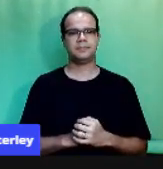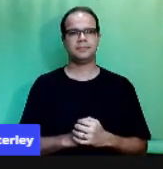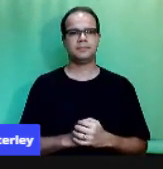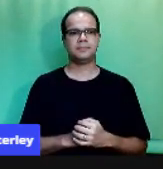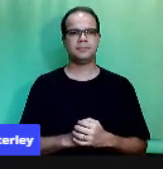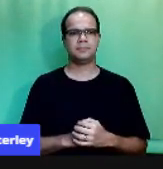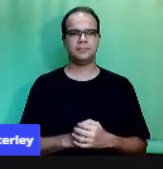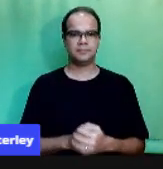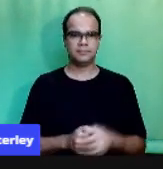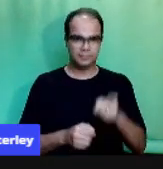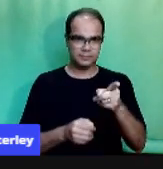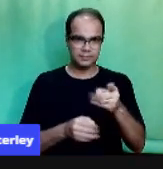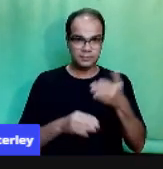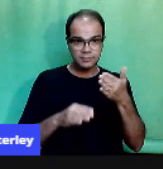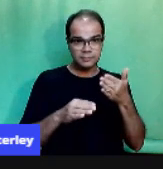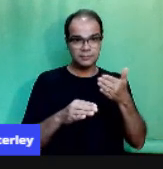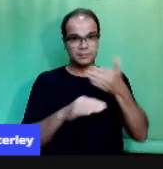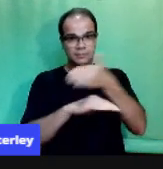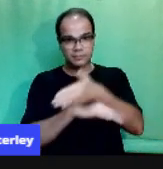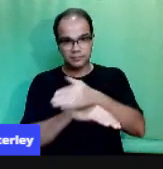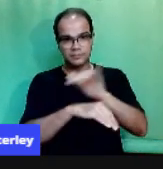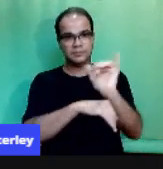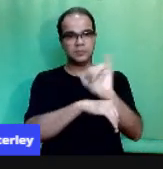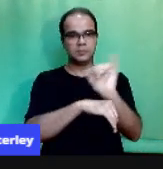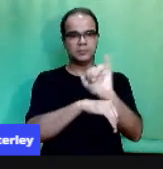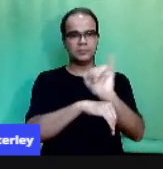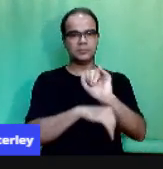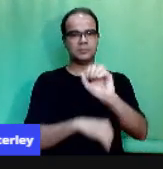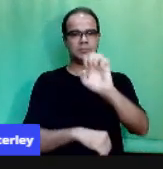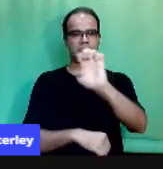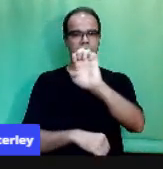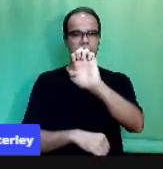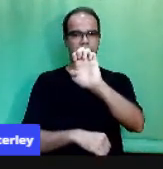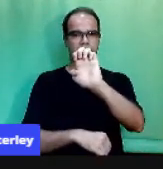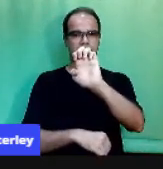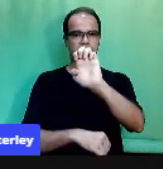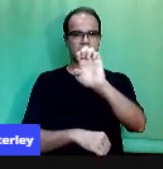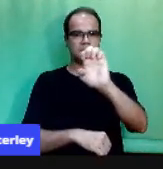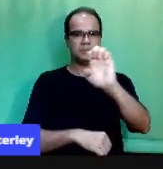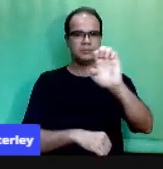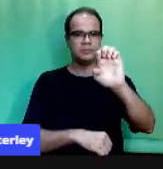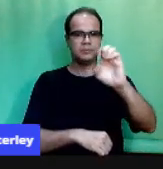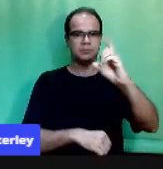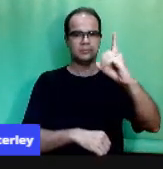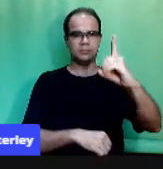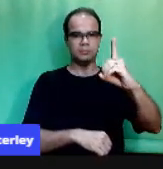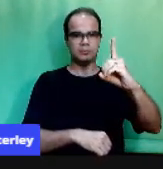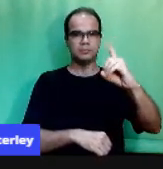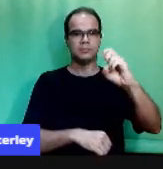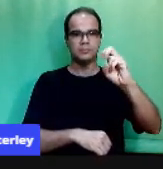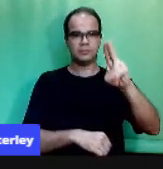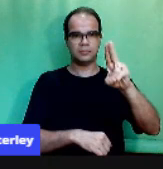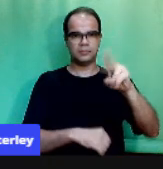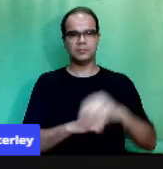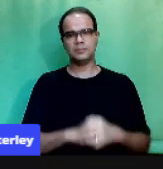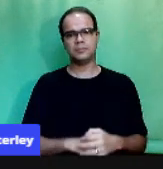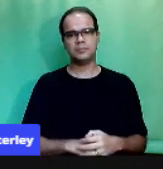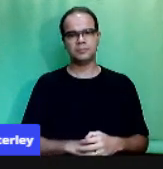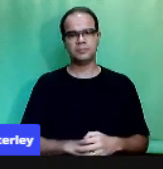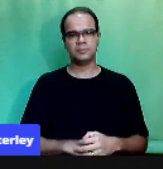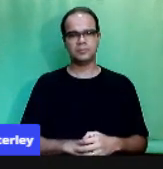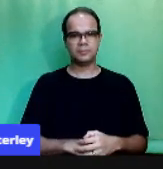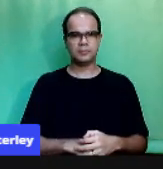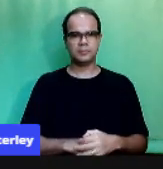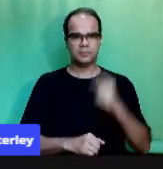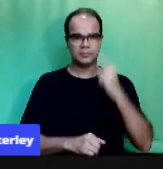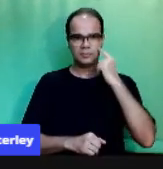vocês acessarem o YouTube Edu, basta que vocês, por meio ali da ferramenta do mecanismo